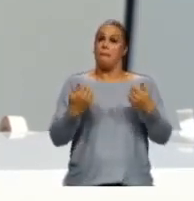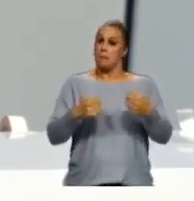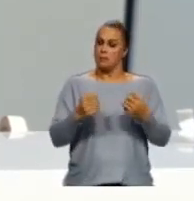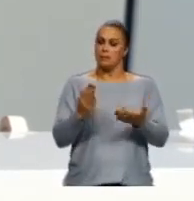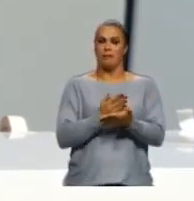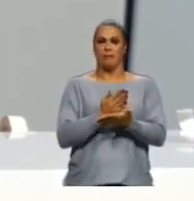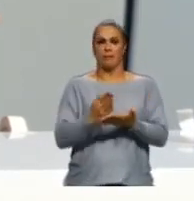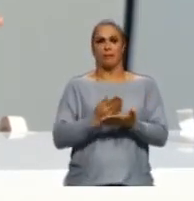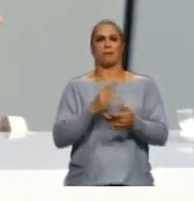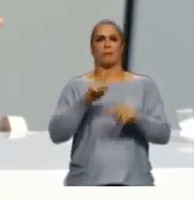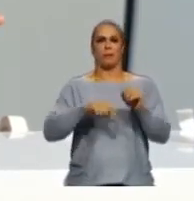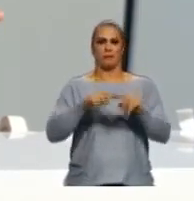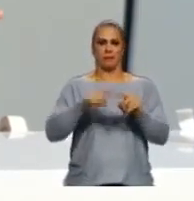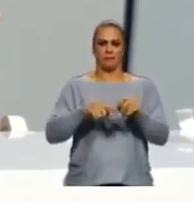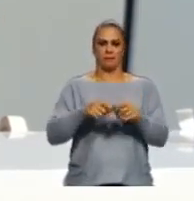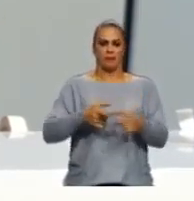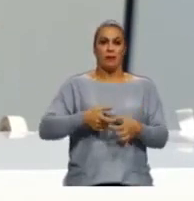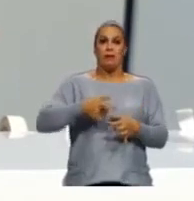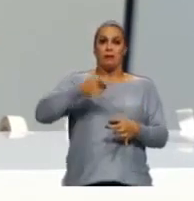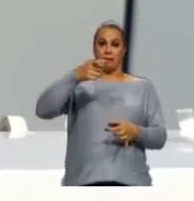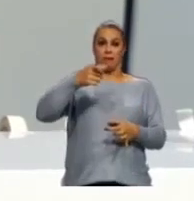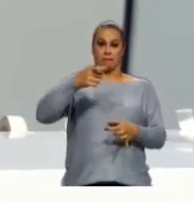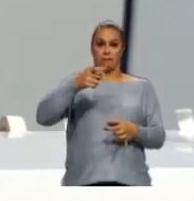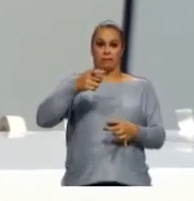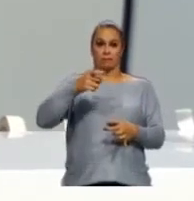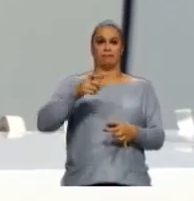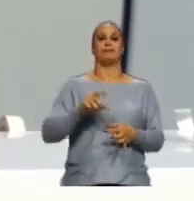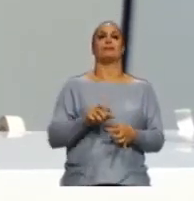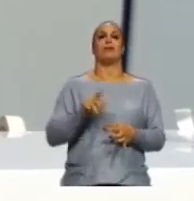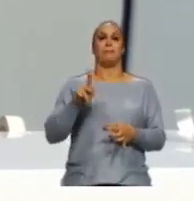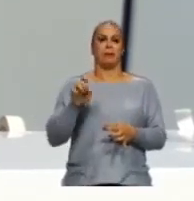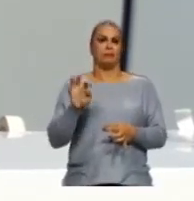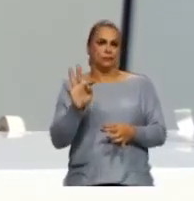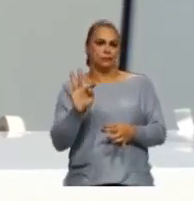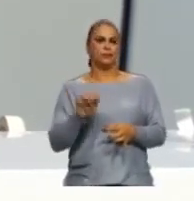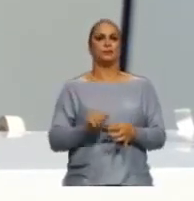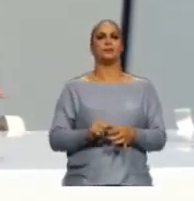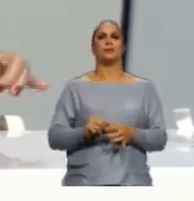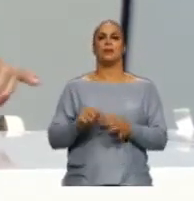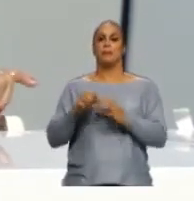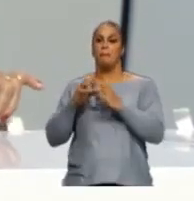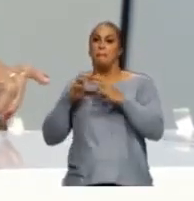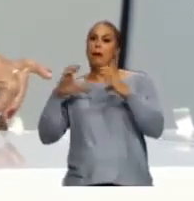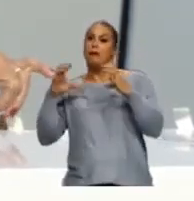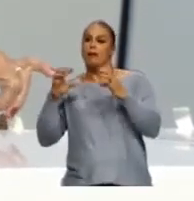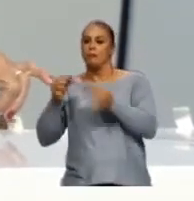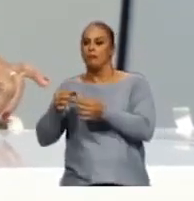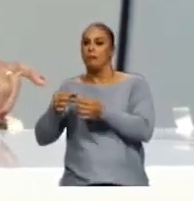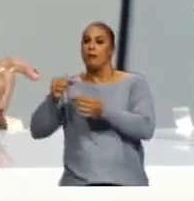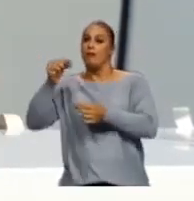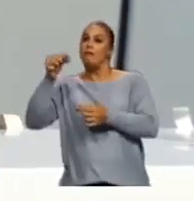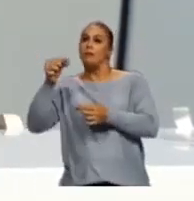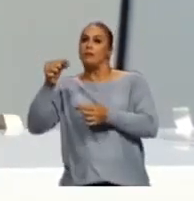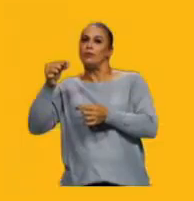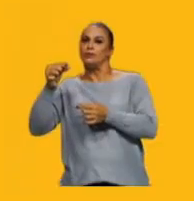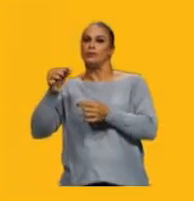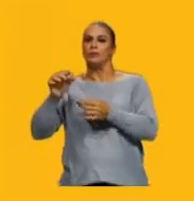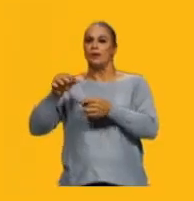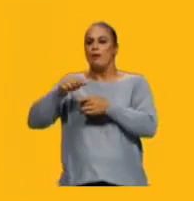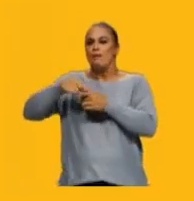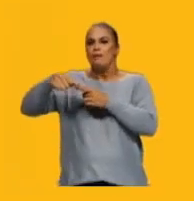materiais. Garrafa descartável, balõezinhos, canudinho, fita adesiva,